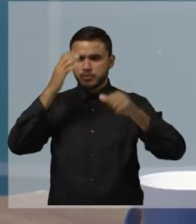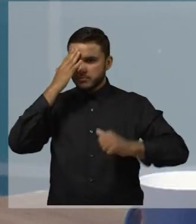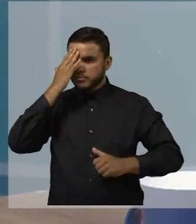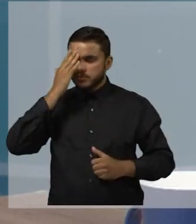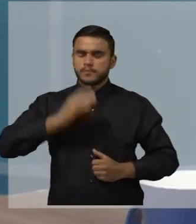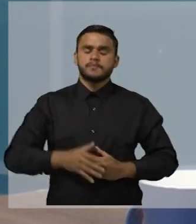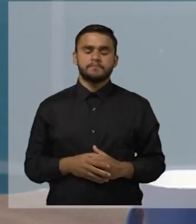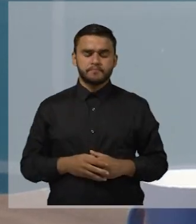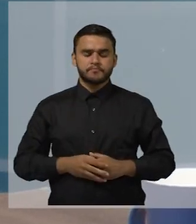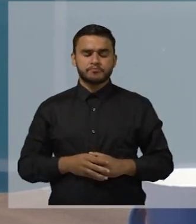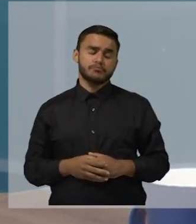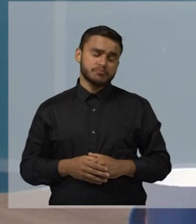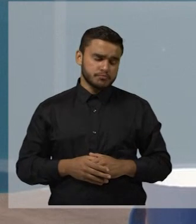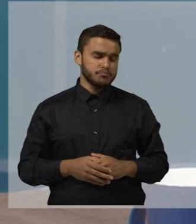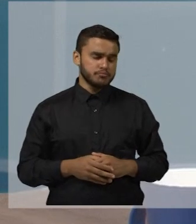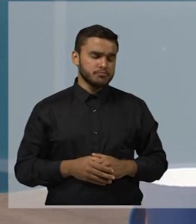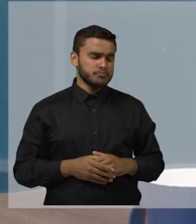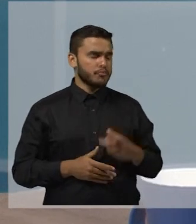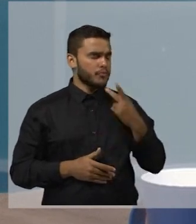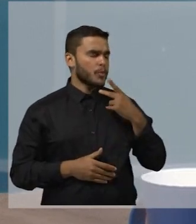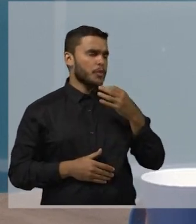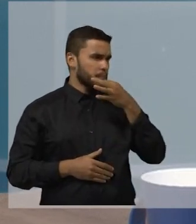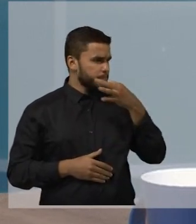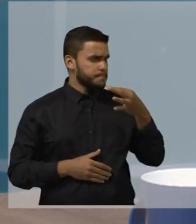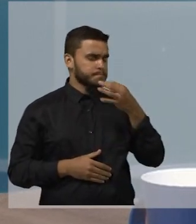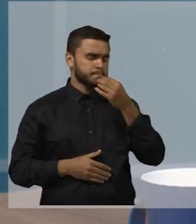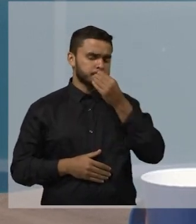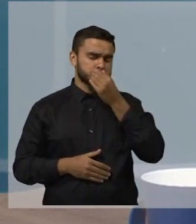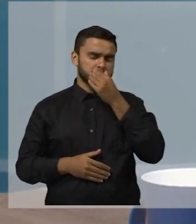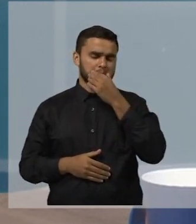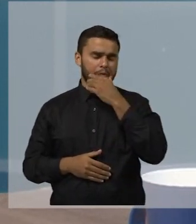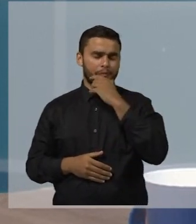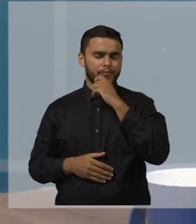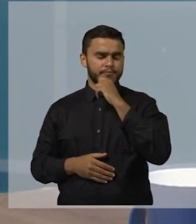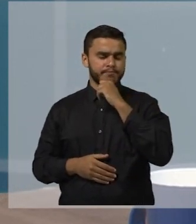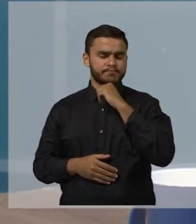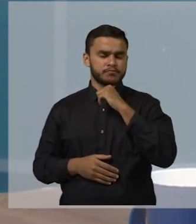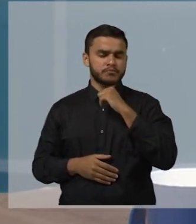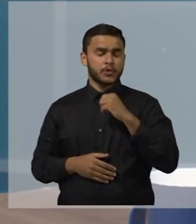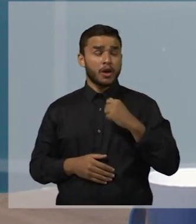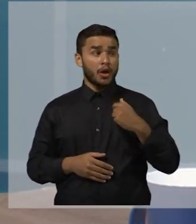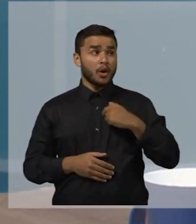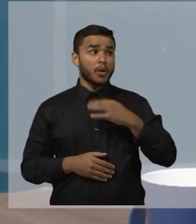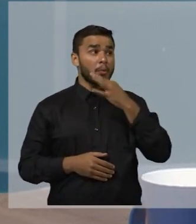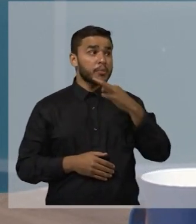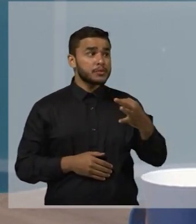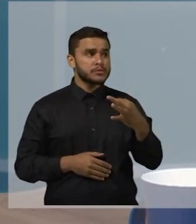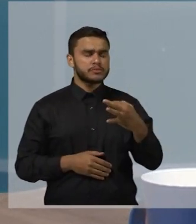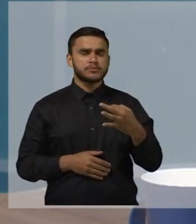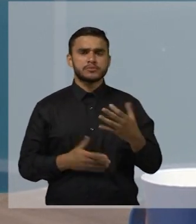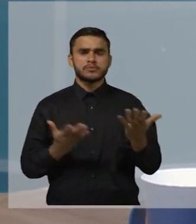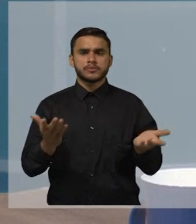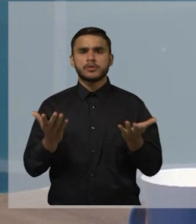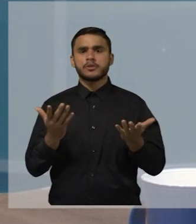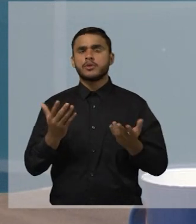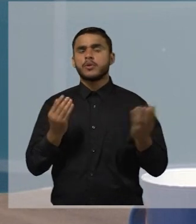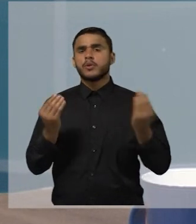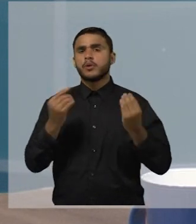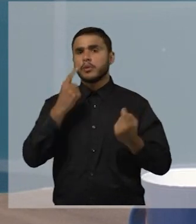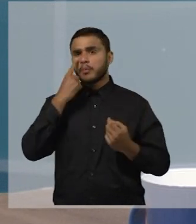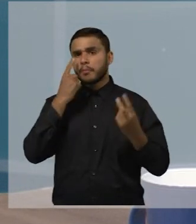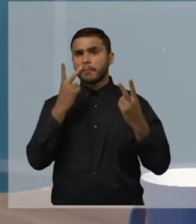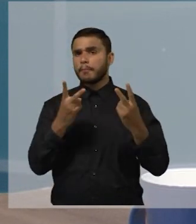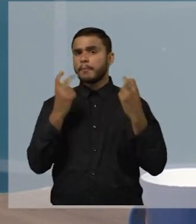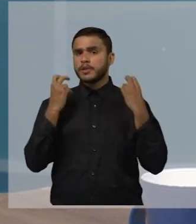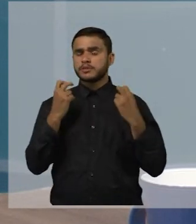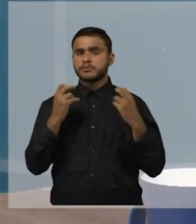dar só um exemplo concreto, que pelo menos força a minha preocupação. Eu